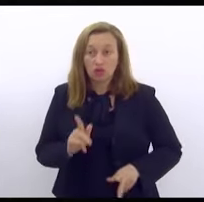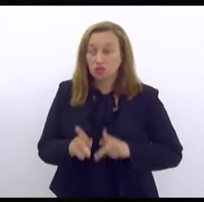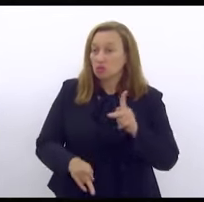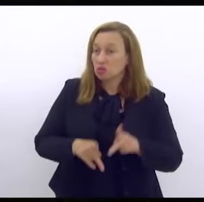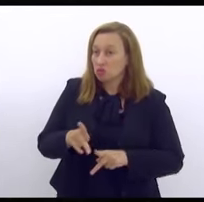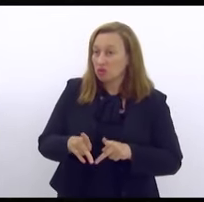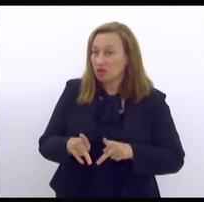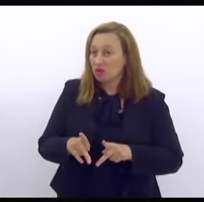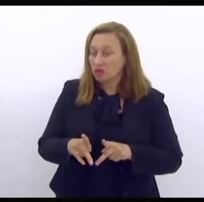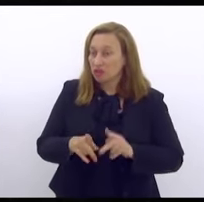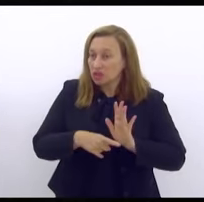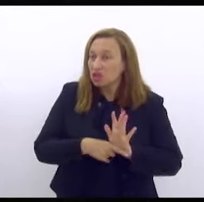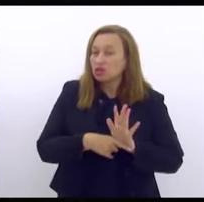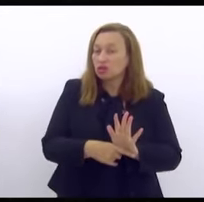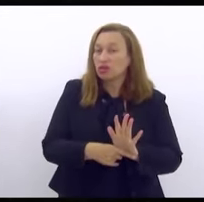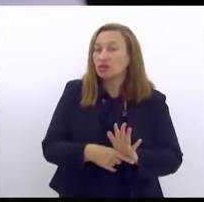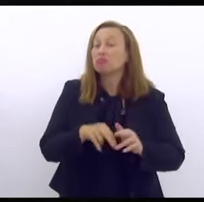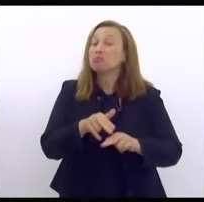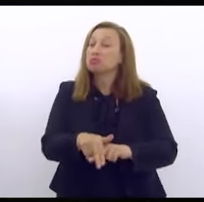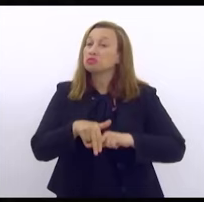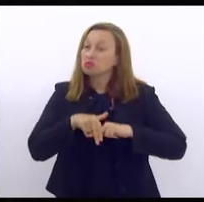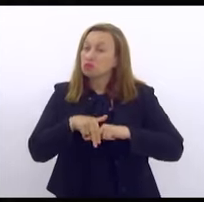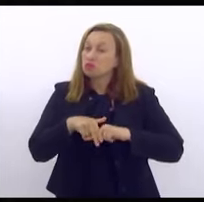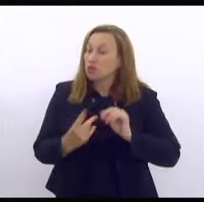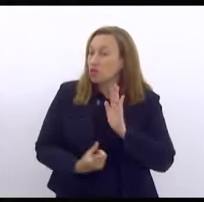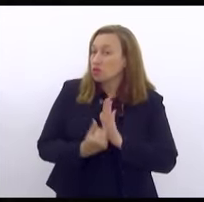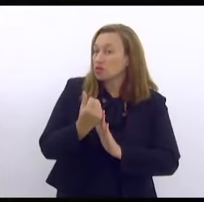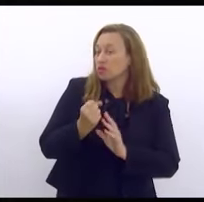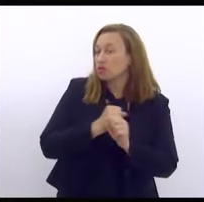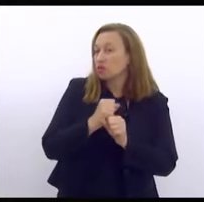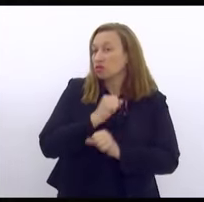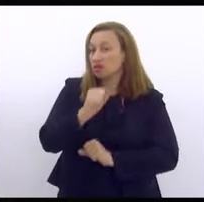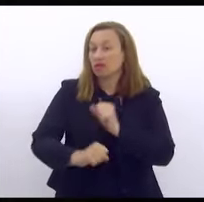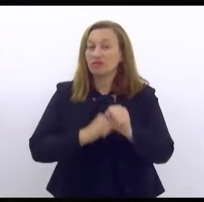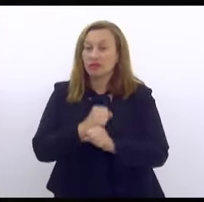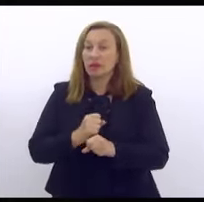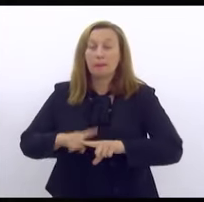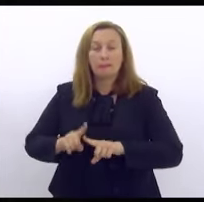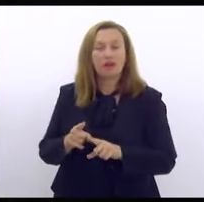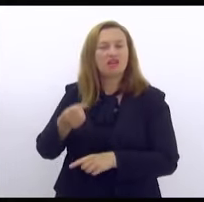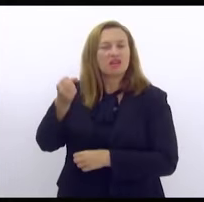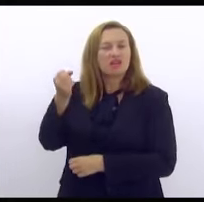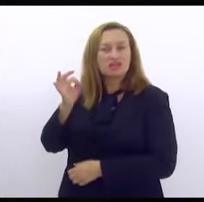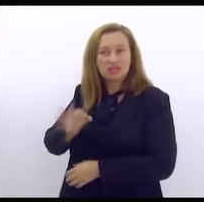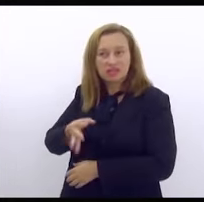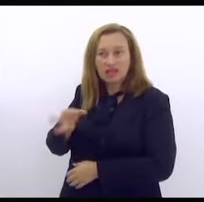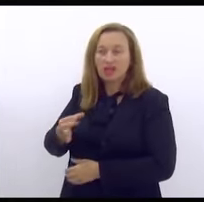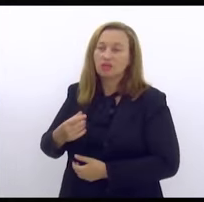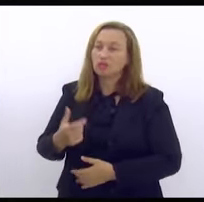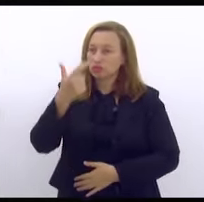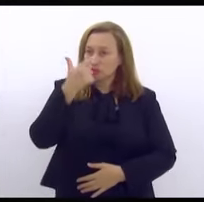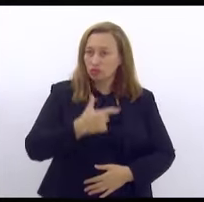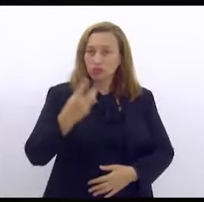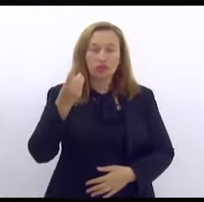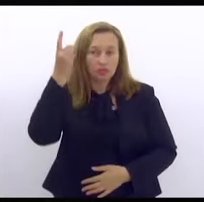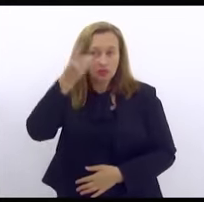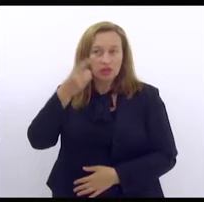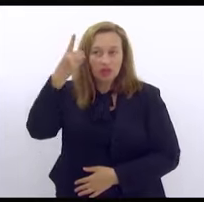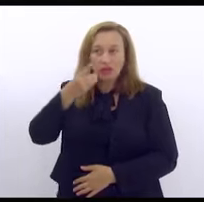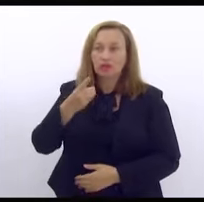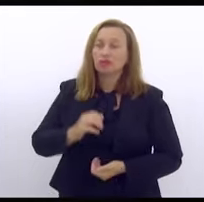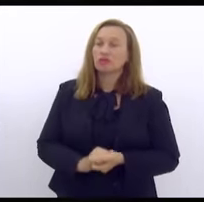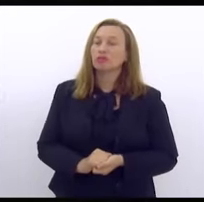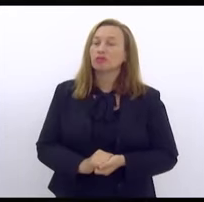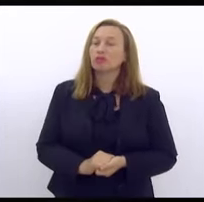seja promovida e por esse orçamento no ano que vem. Mas, claro, que como deputada, eu busco fazer com